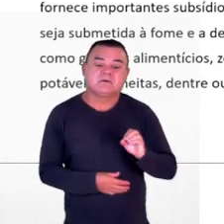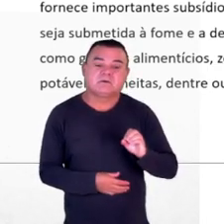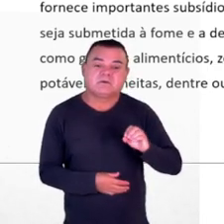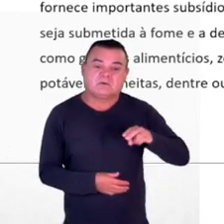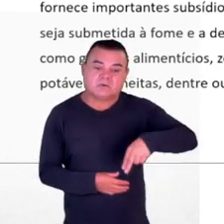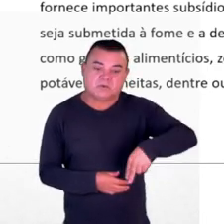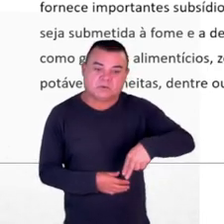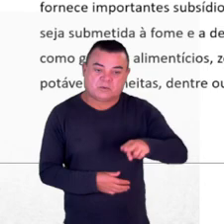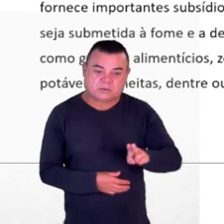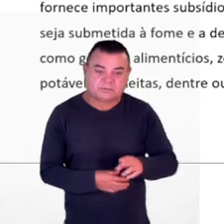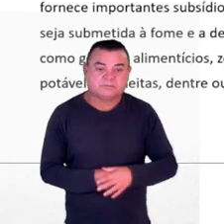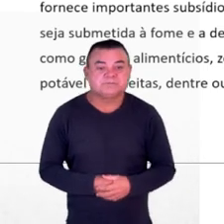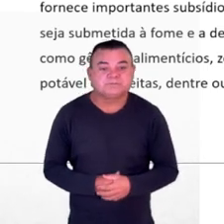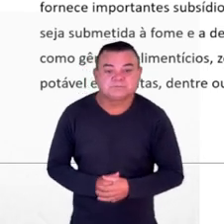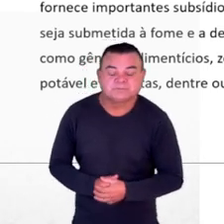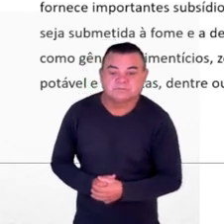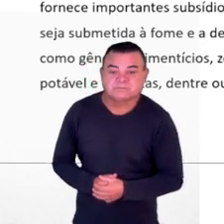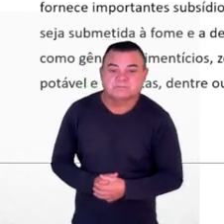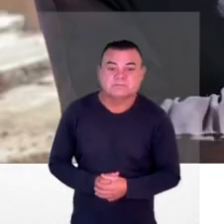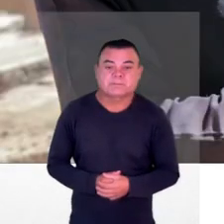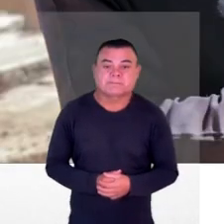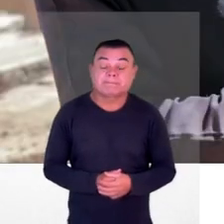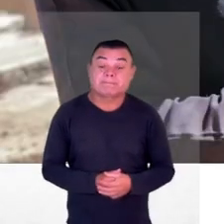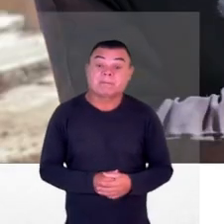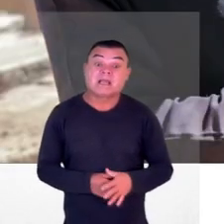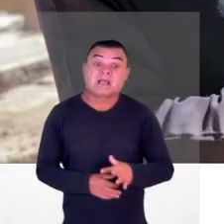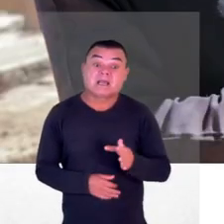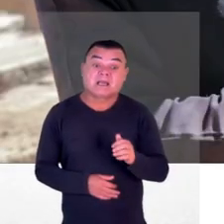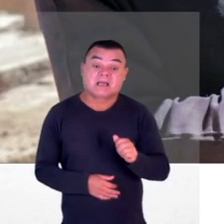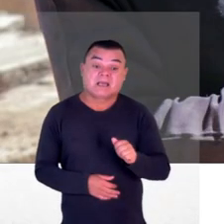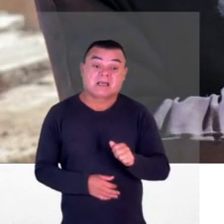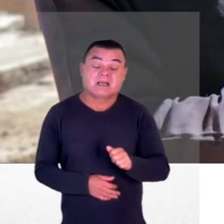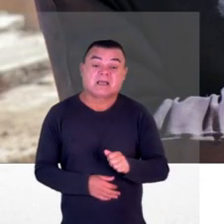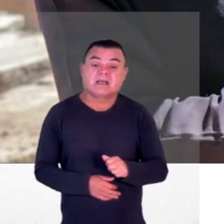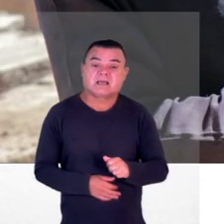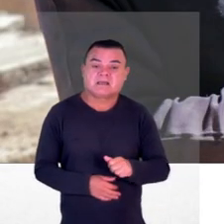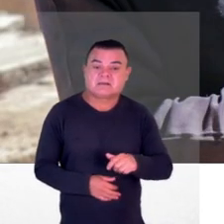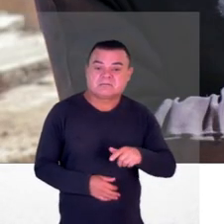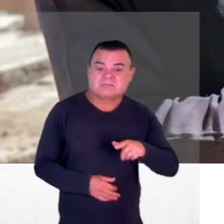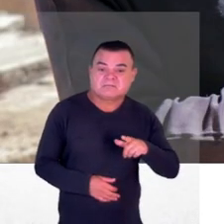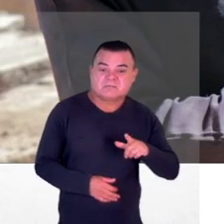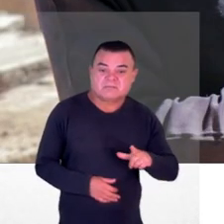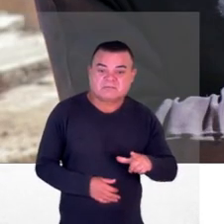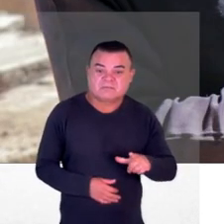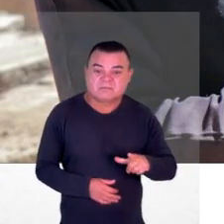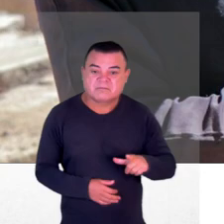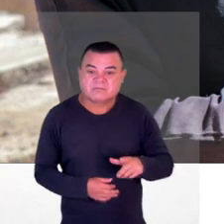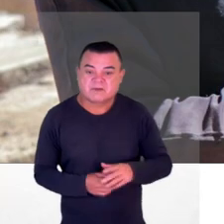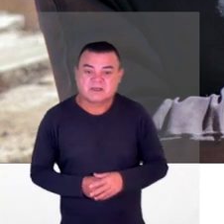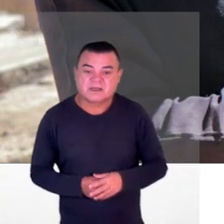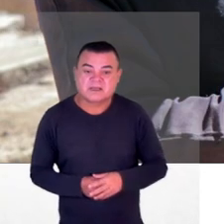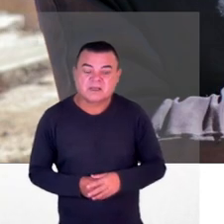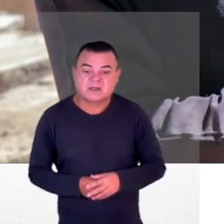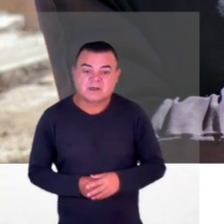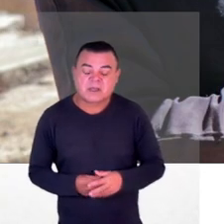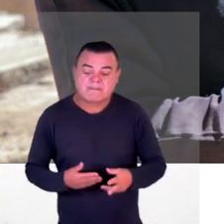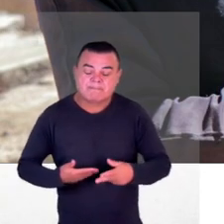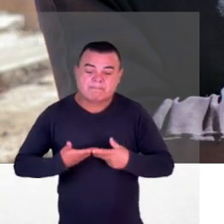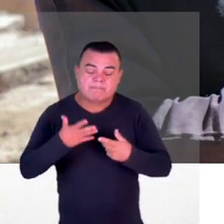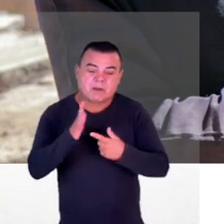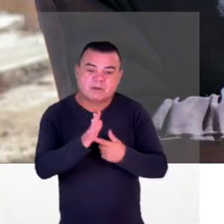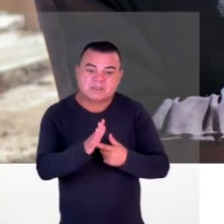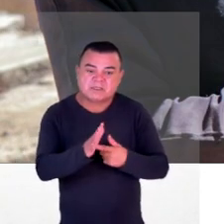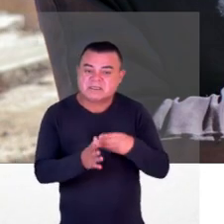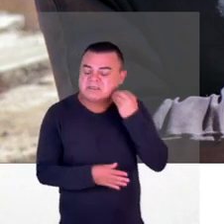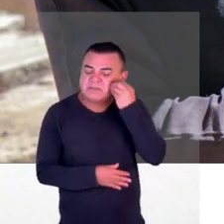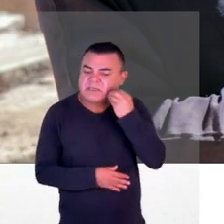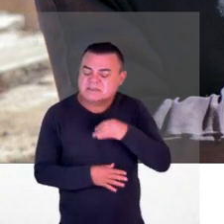Gutierres a fal Ela diz que experiências de todo mundo